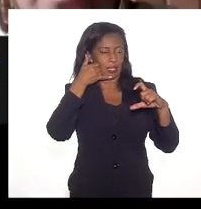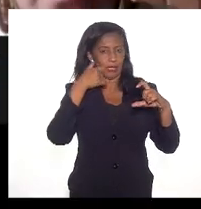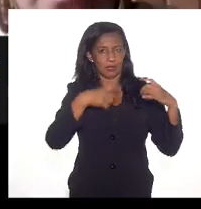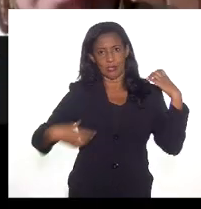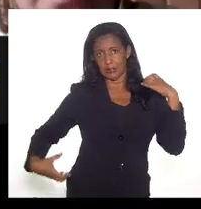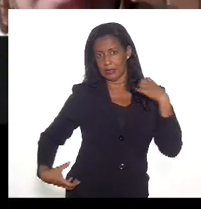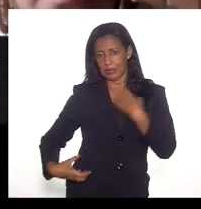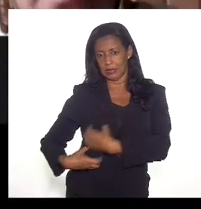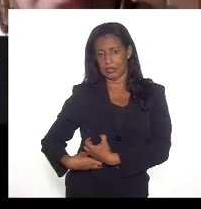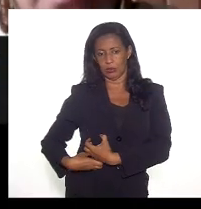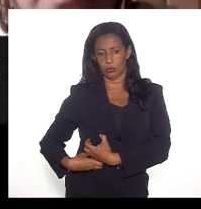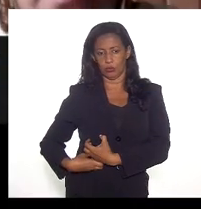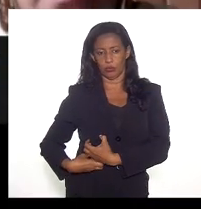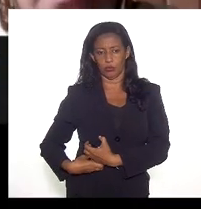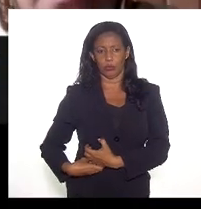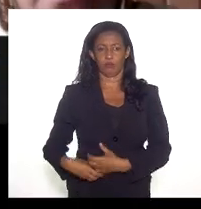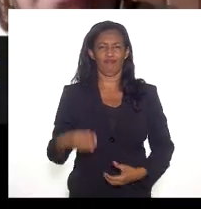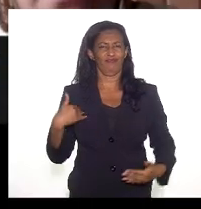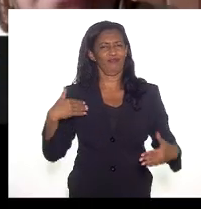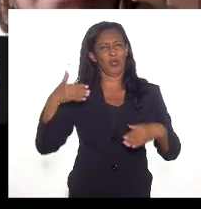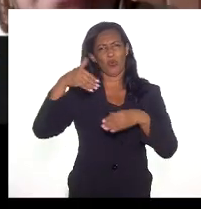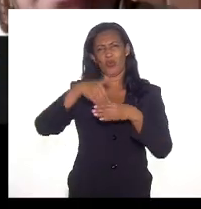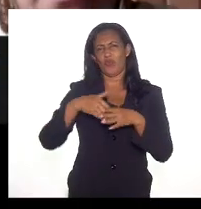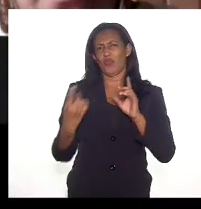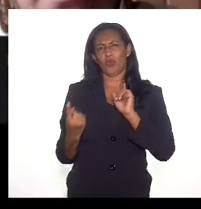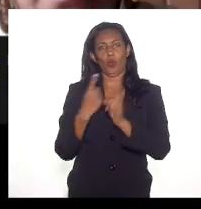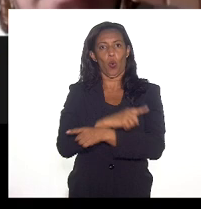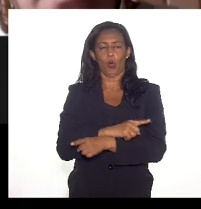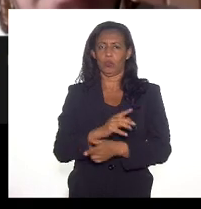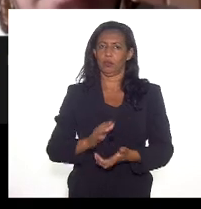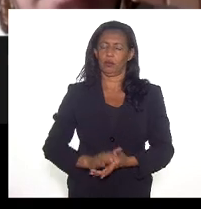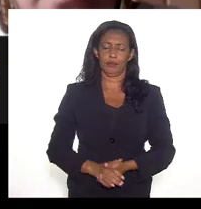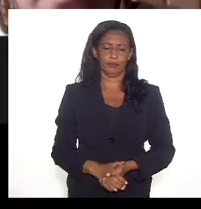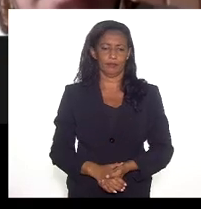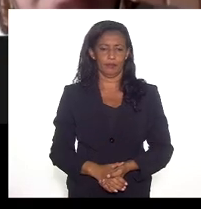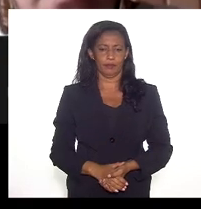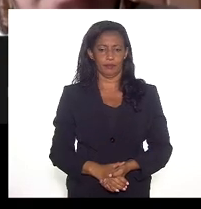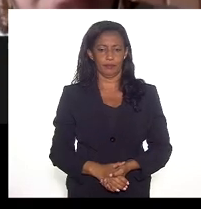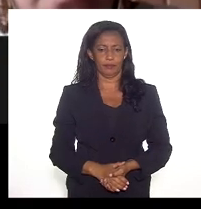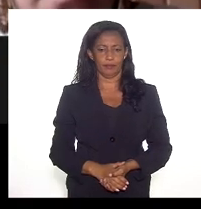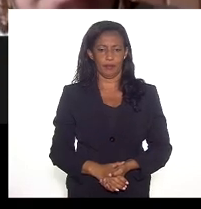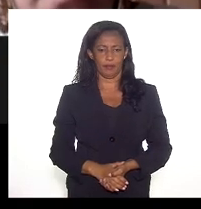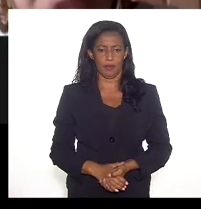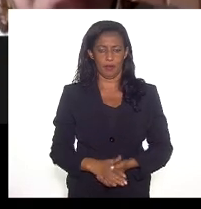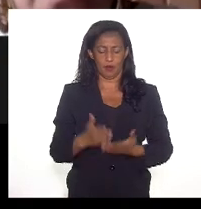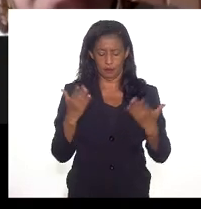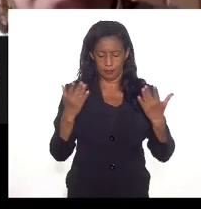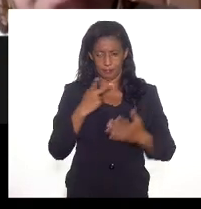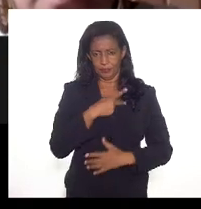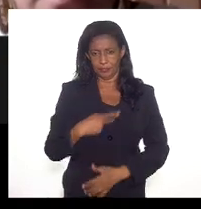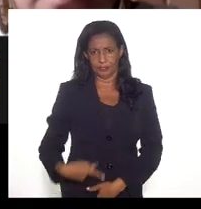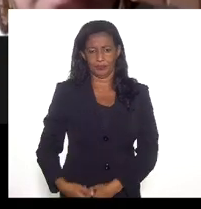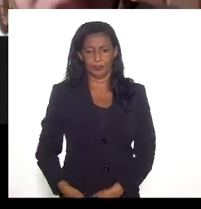impunidade. Então, eu voto contra, por isso, a ilegalidade. Deputado Luiz Paulo, para a discussão. Senhor presidente,